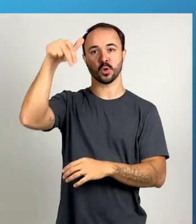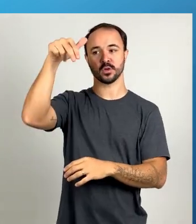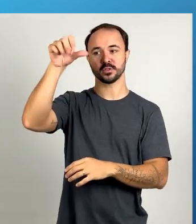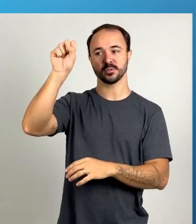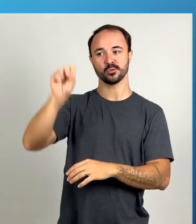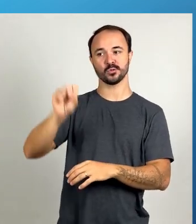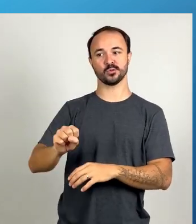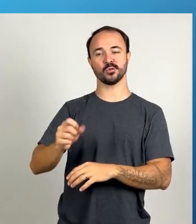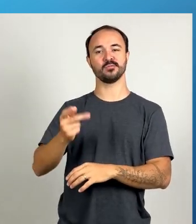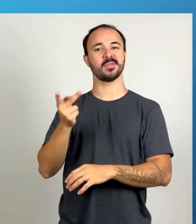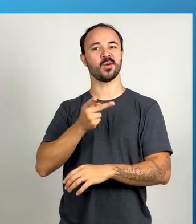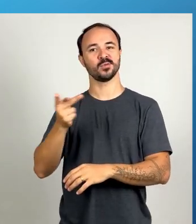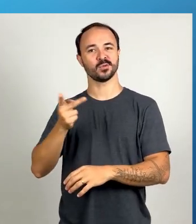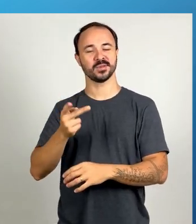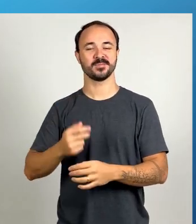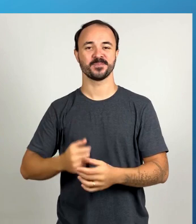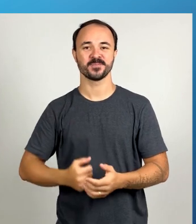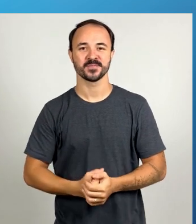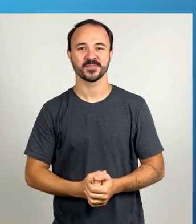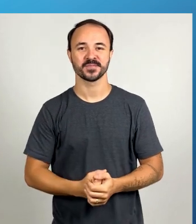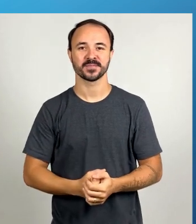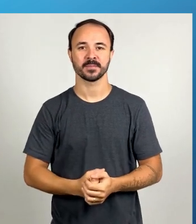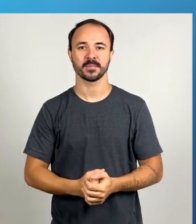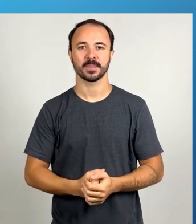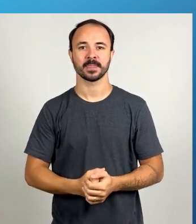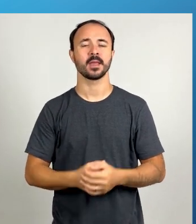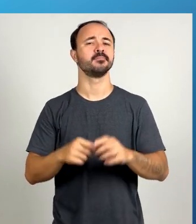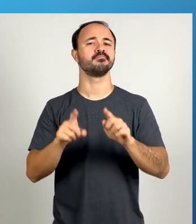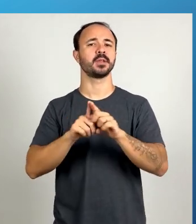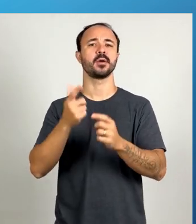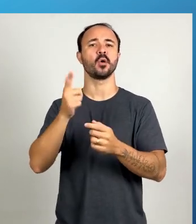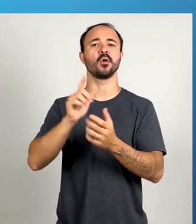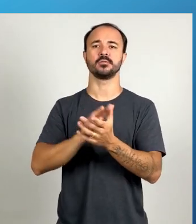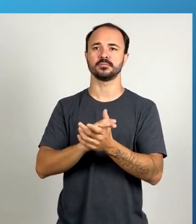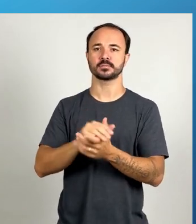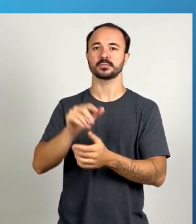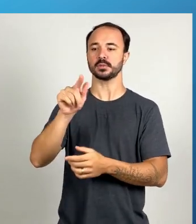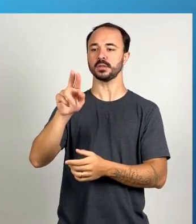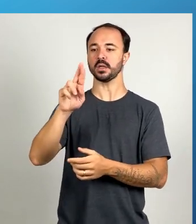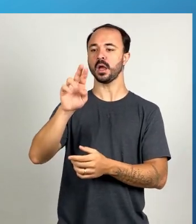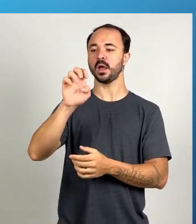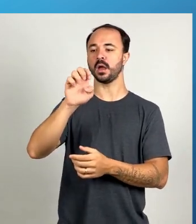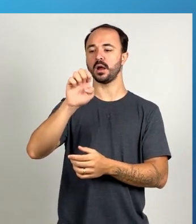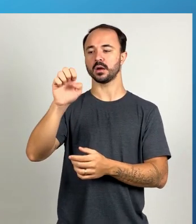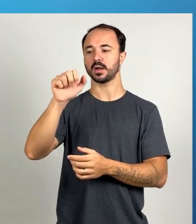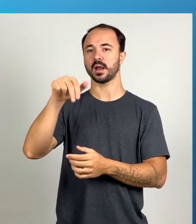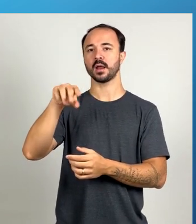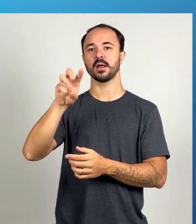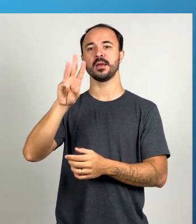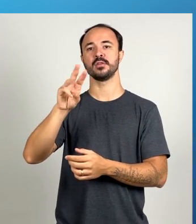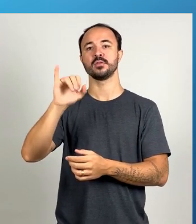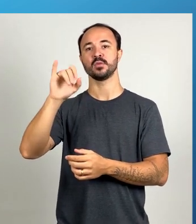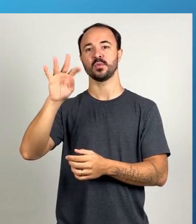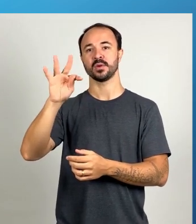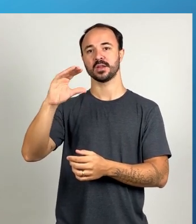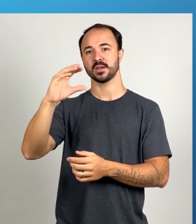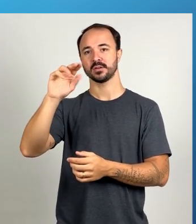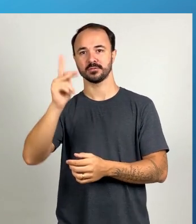sul. Tranquilo? E lá em Greenwich, prof? 0 grau também. Tem?